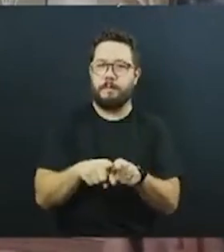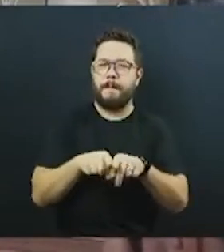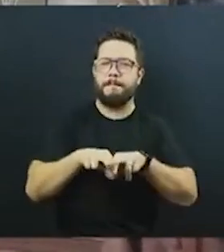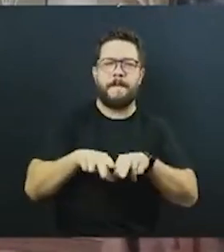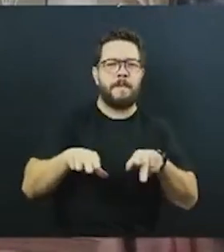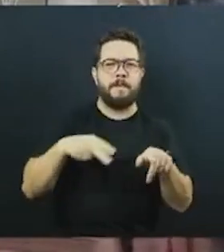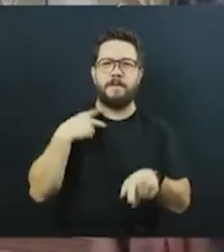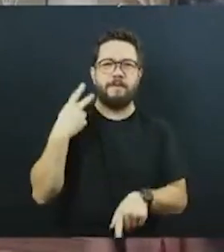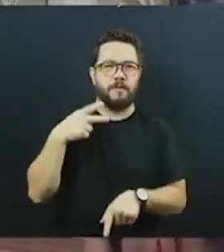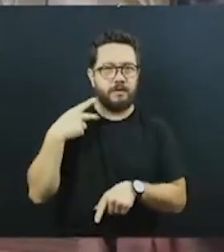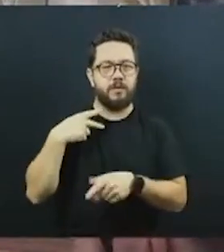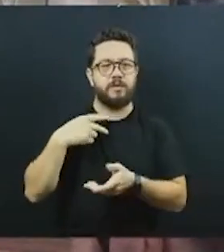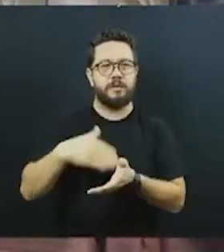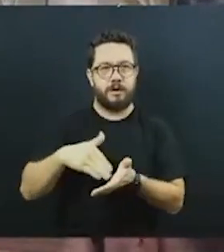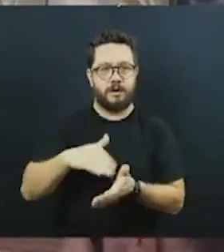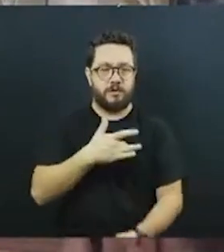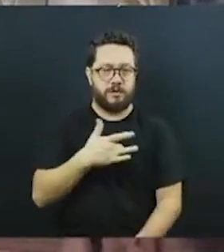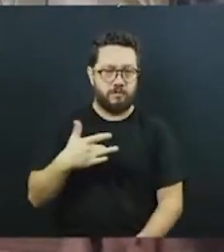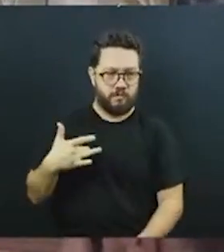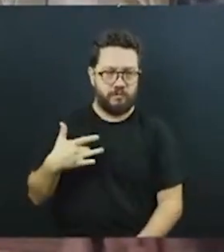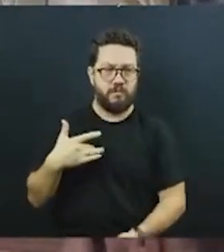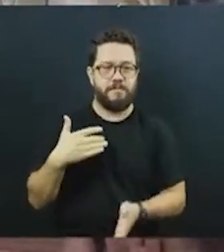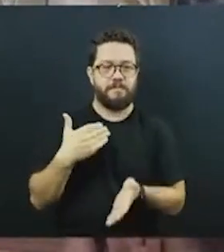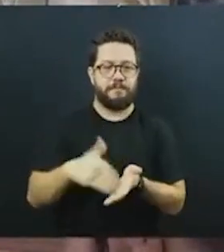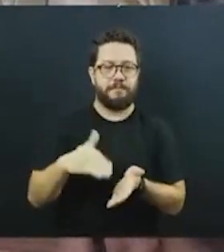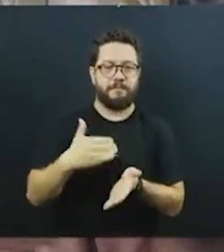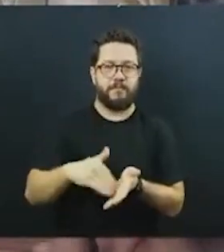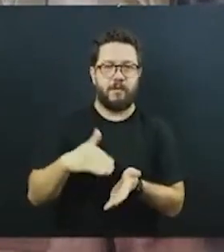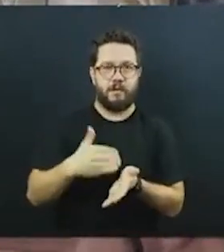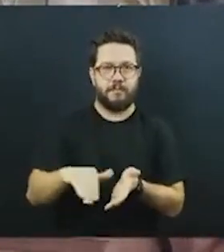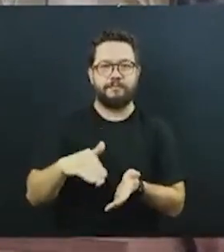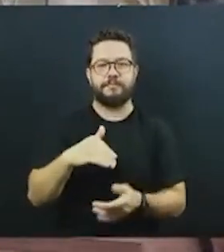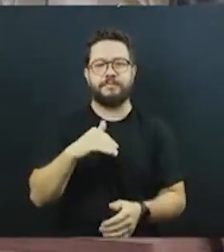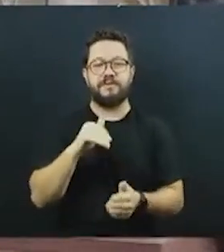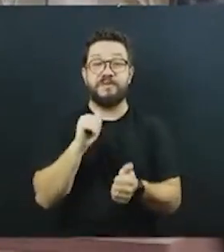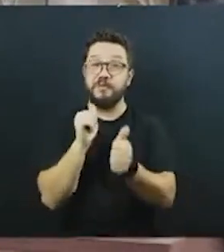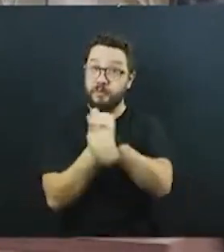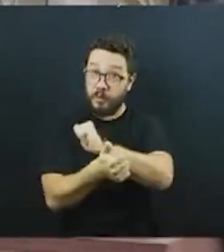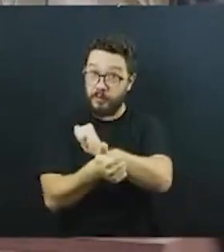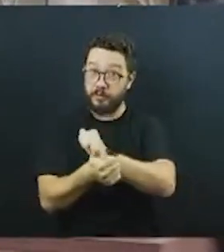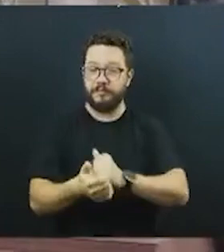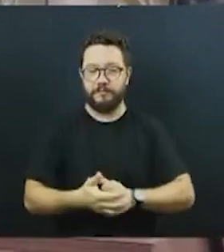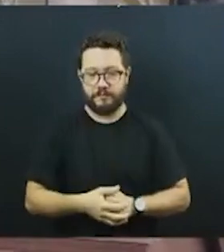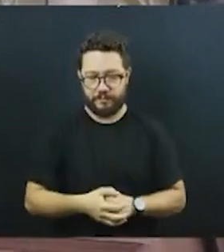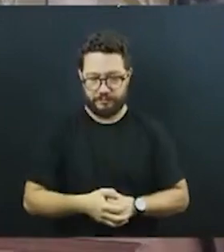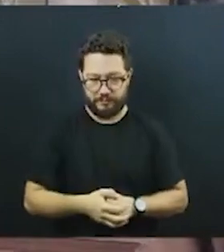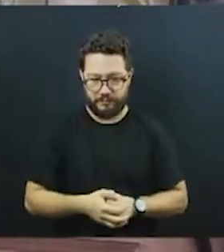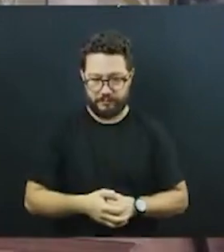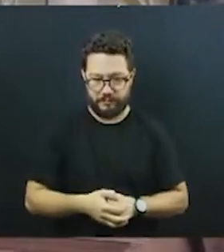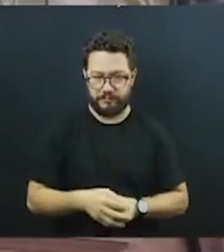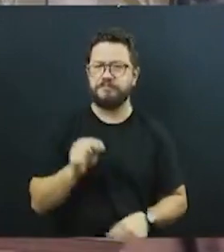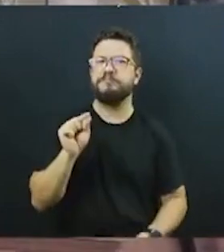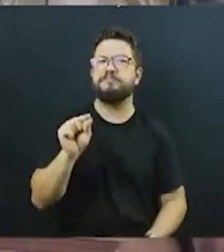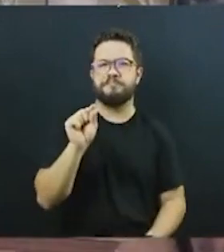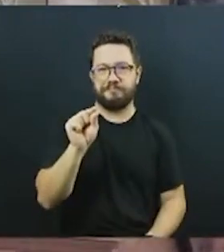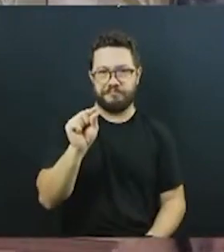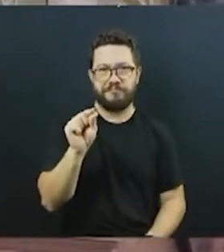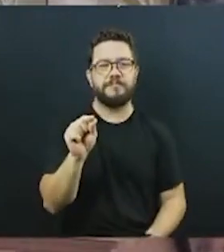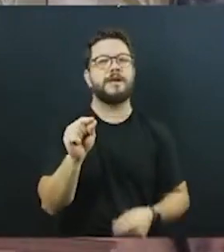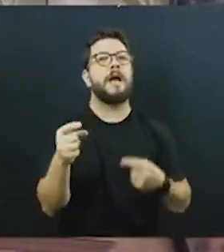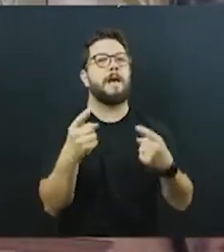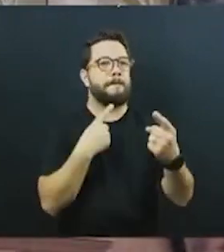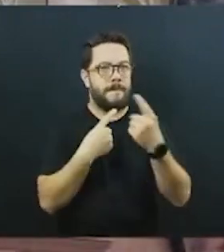de Saúde, Secretaria de Esporte. E foi debatido sobre as políticas